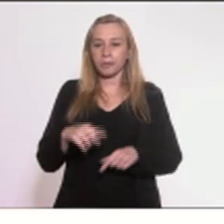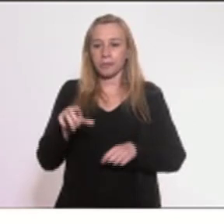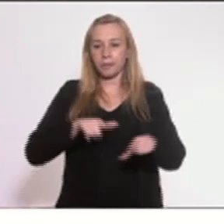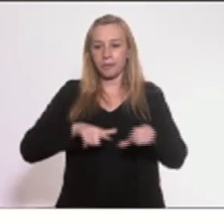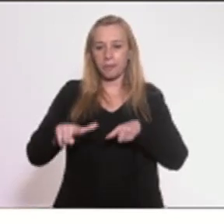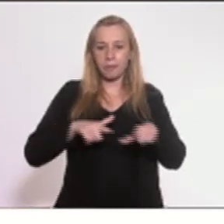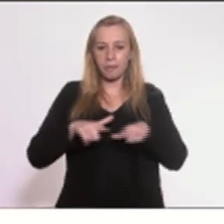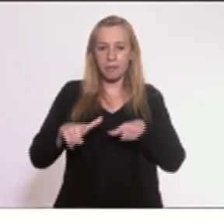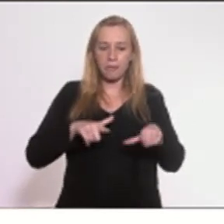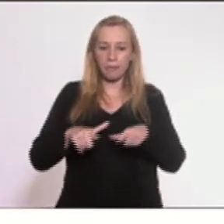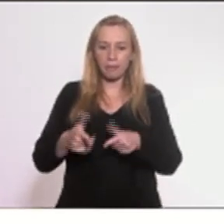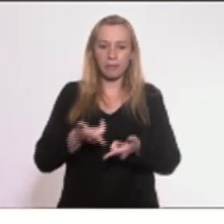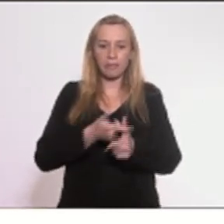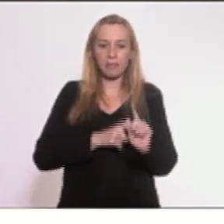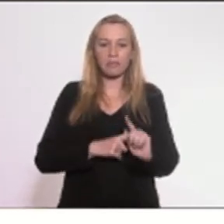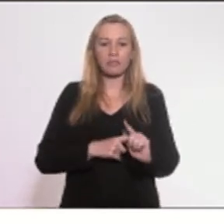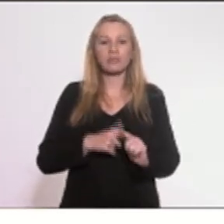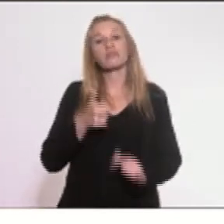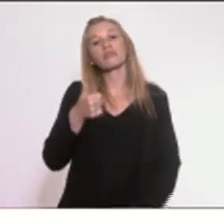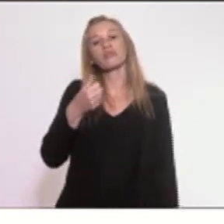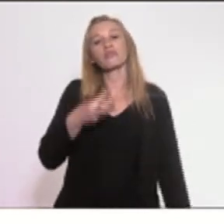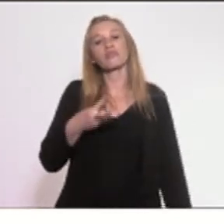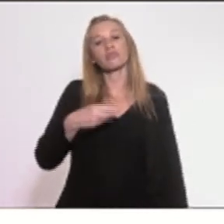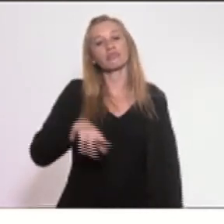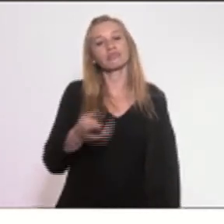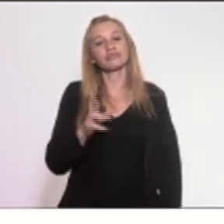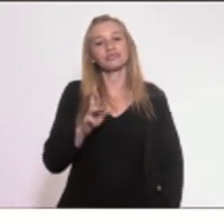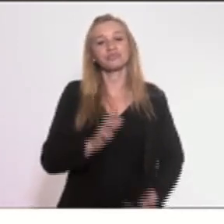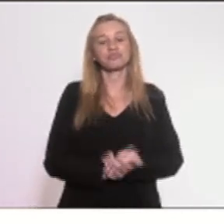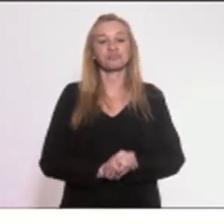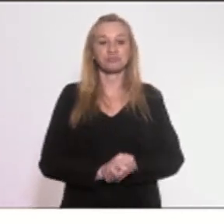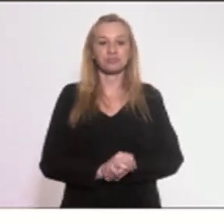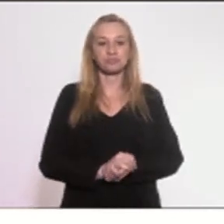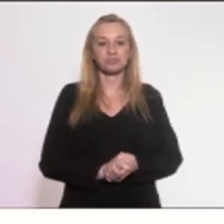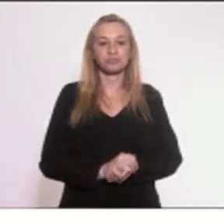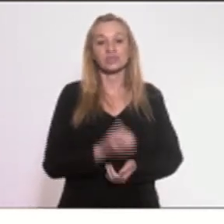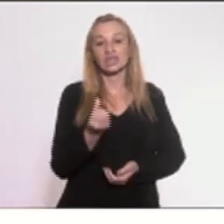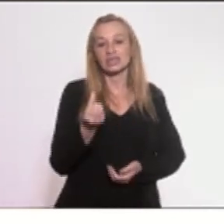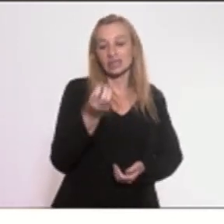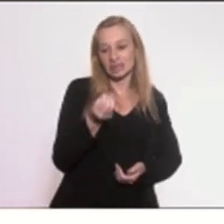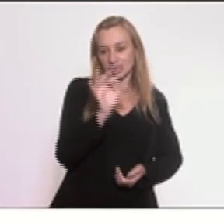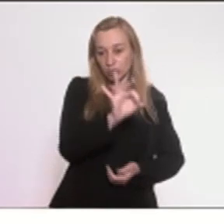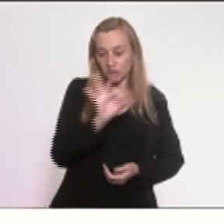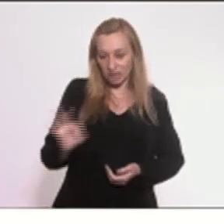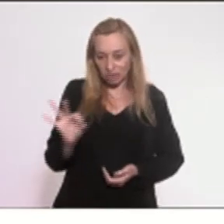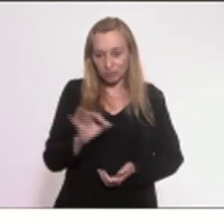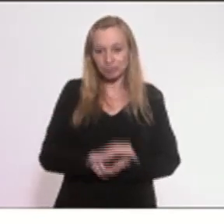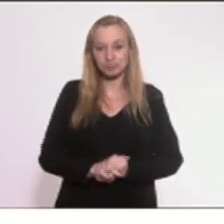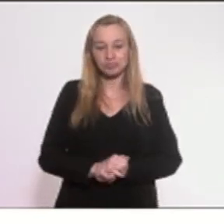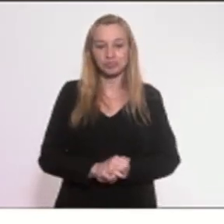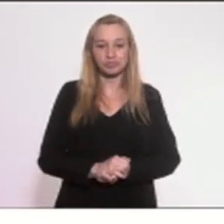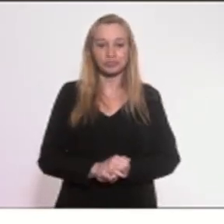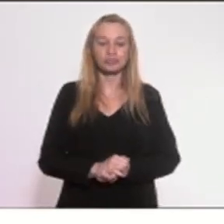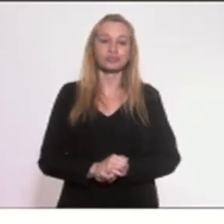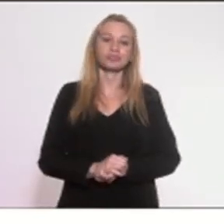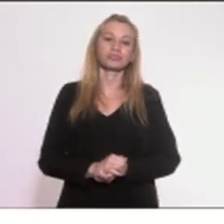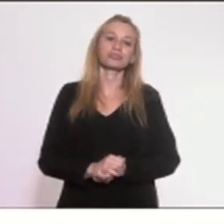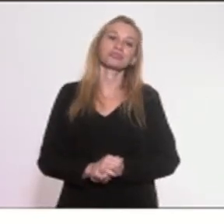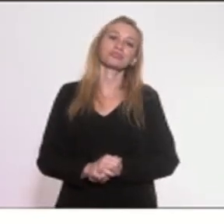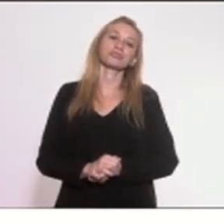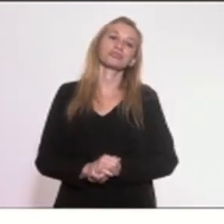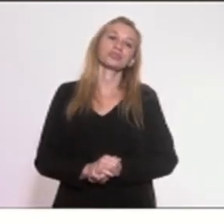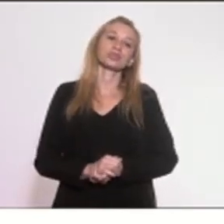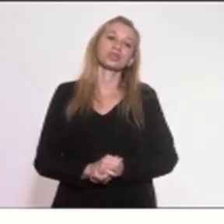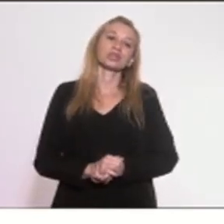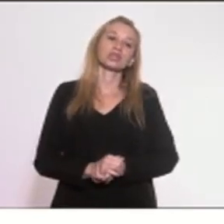dívida. 13 bilhões de reais é 60% da folha dos